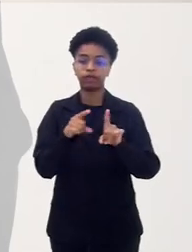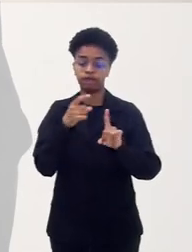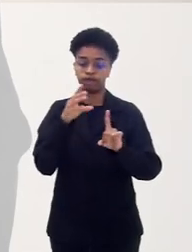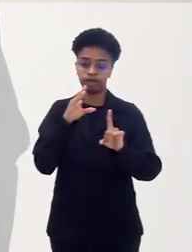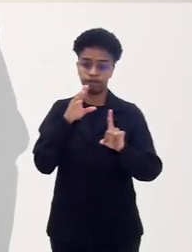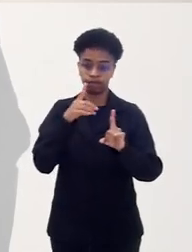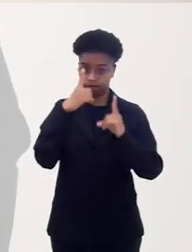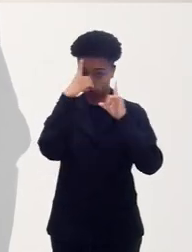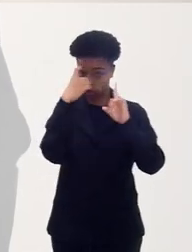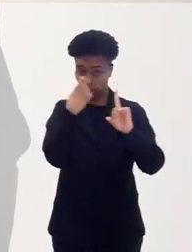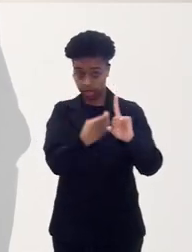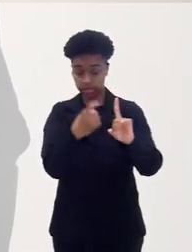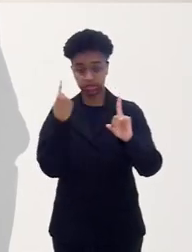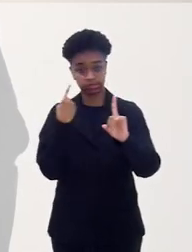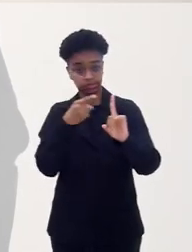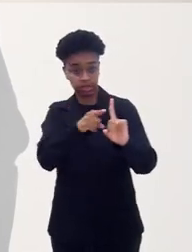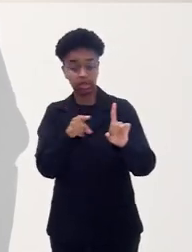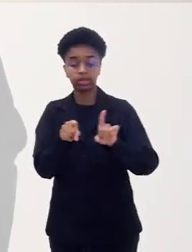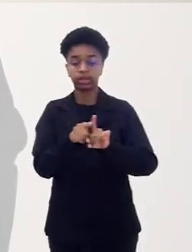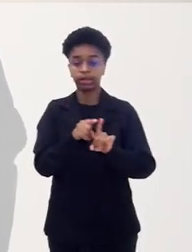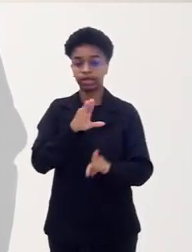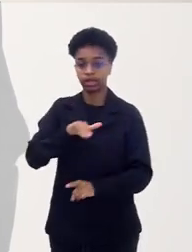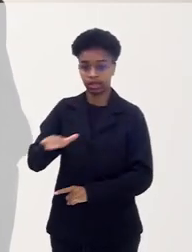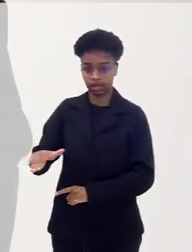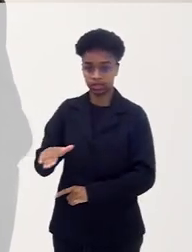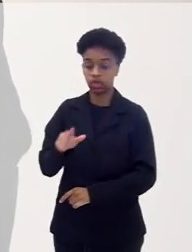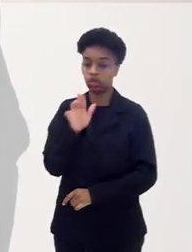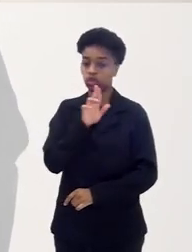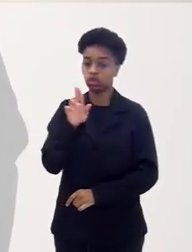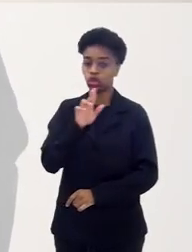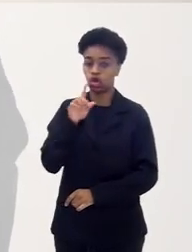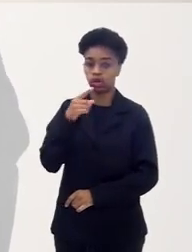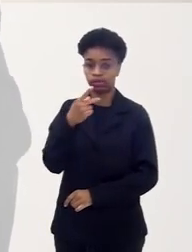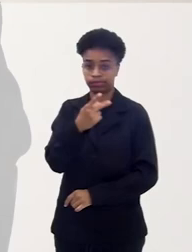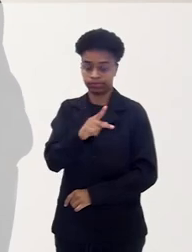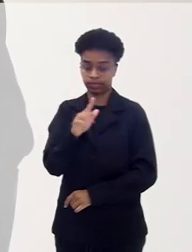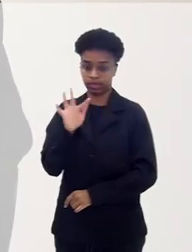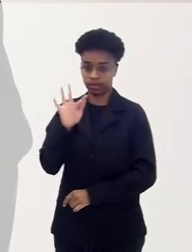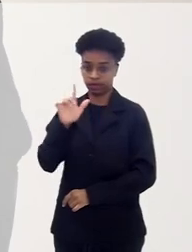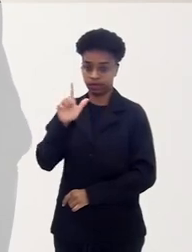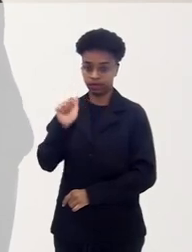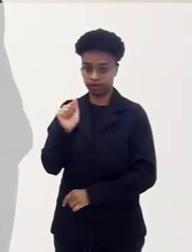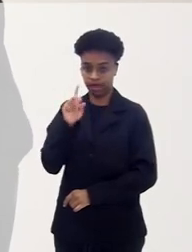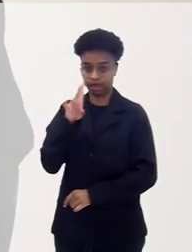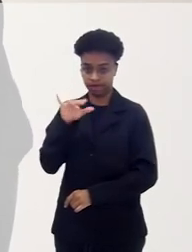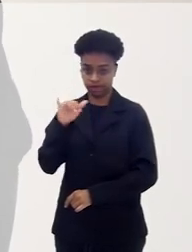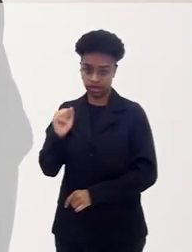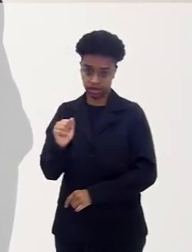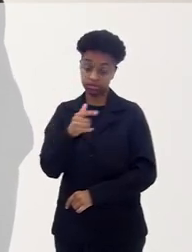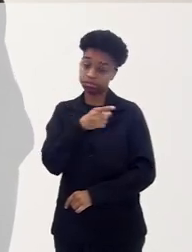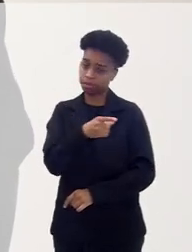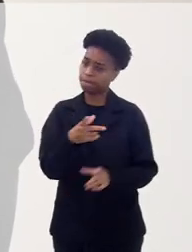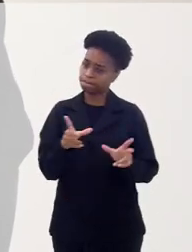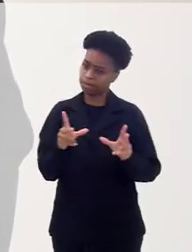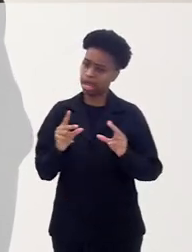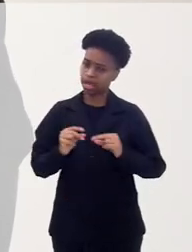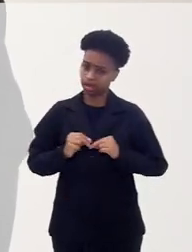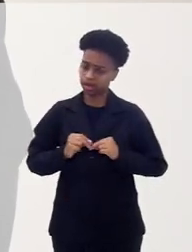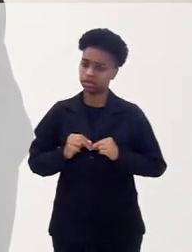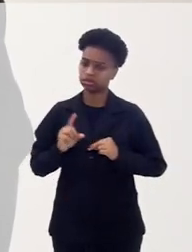vítima de violência o nome da delegada era Doutora Flávia Monteiro de Barros Ela merece toda nossa